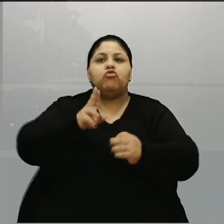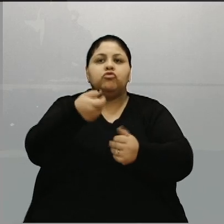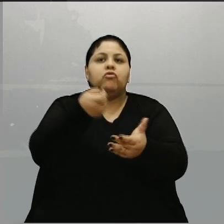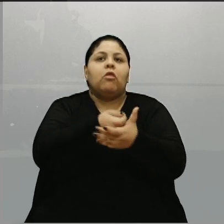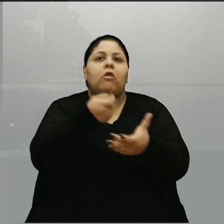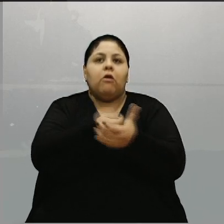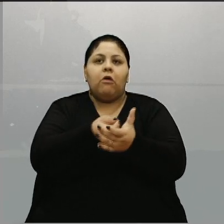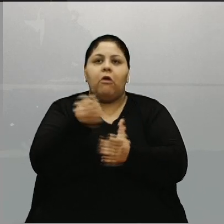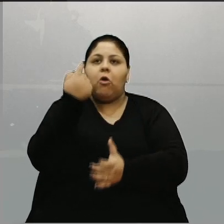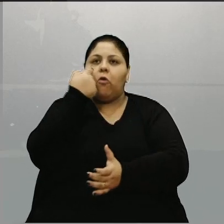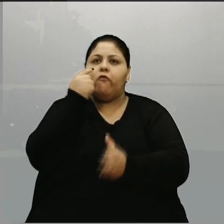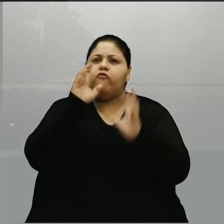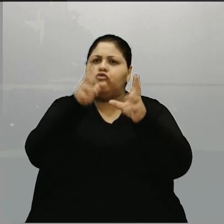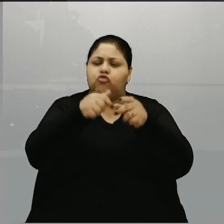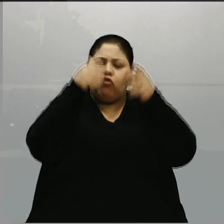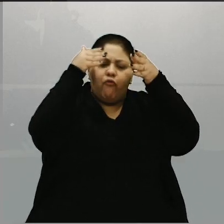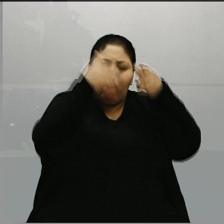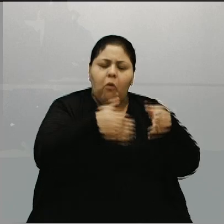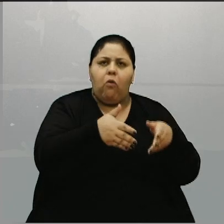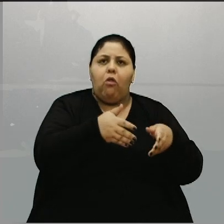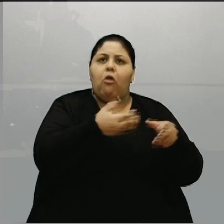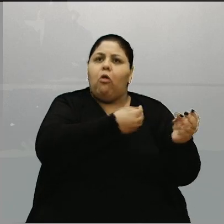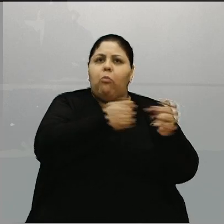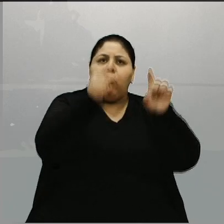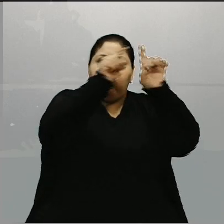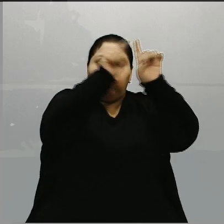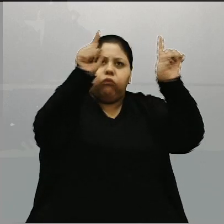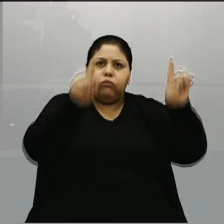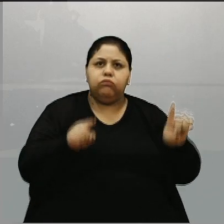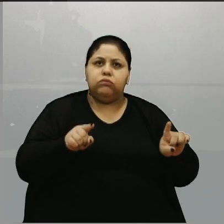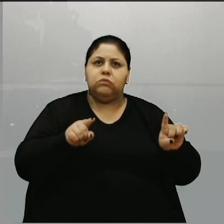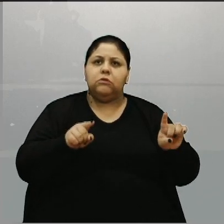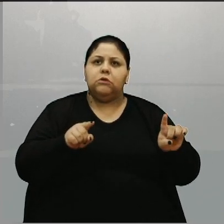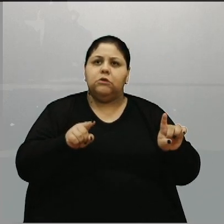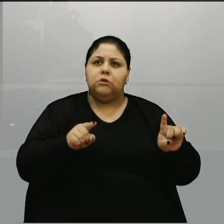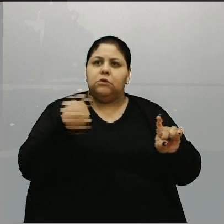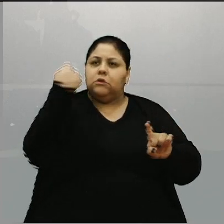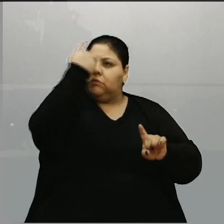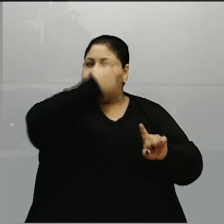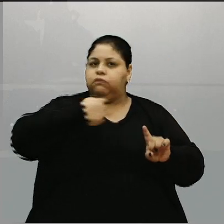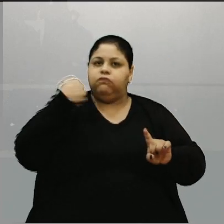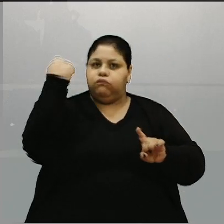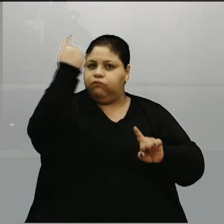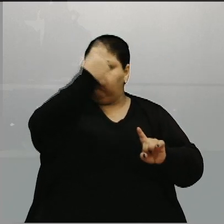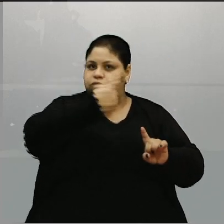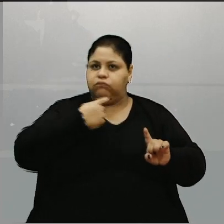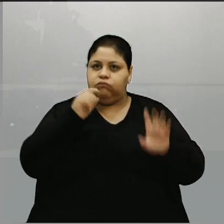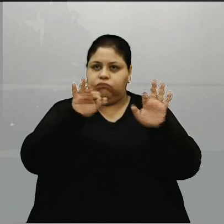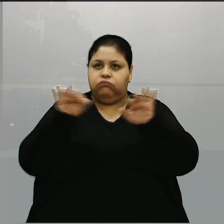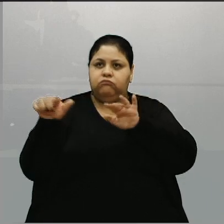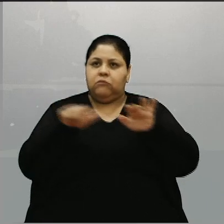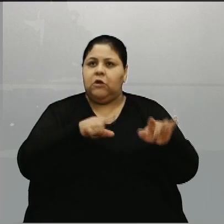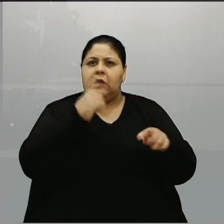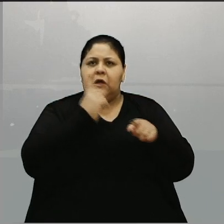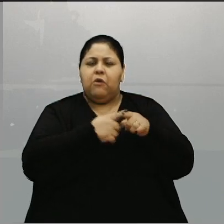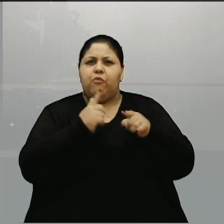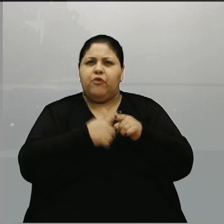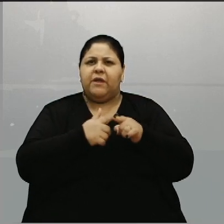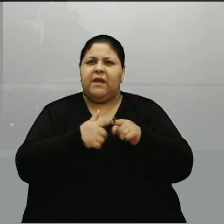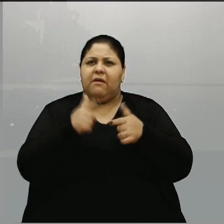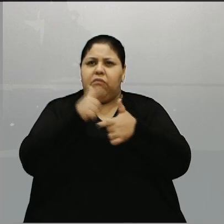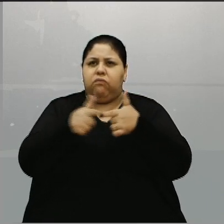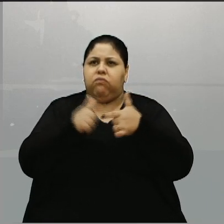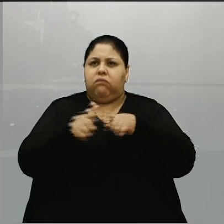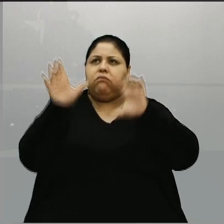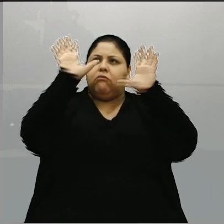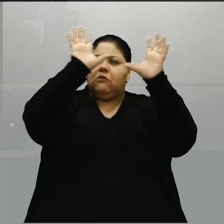Eu vejo ali toda a dedicação, muitos servidores da habitação de plantão em diversos finais de semana aí devido aos transtornos climáticos e as